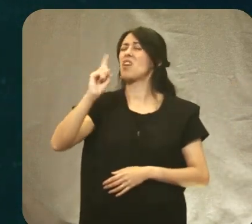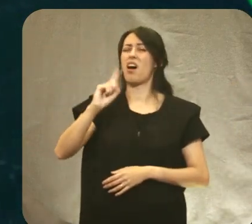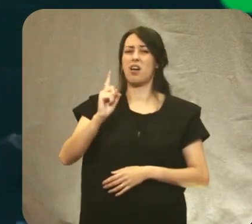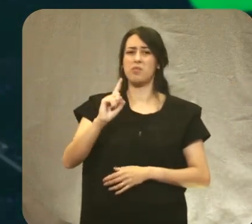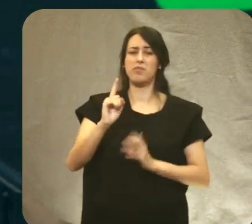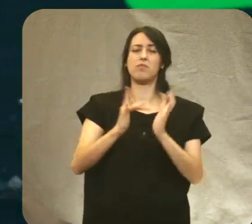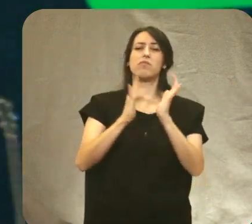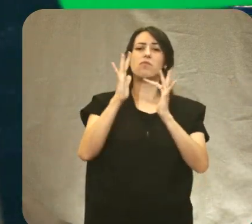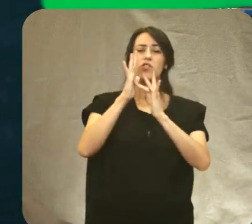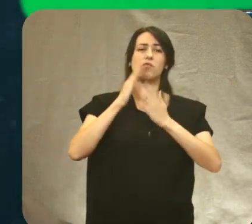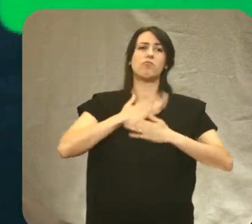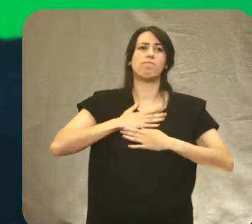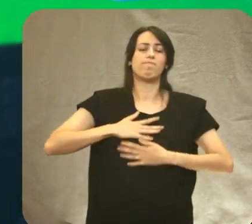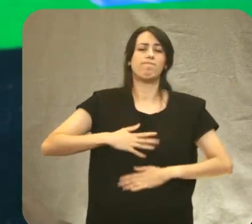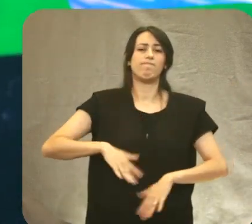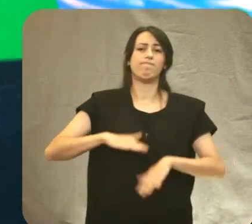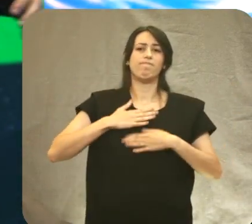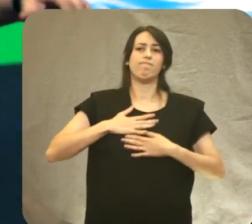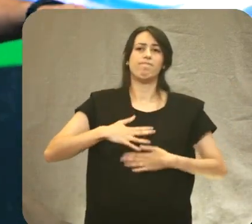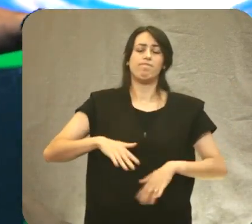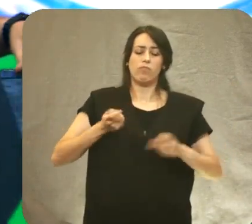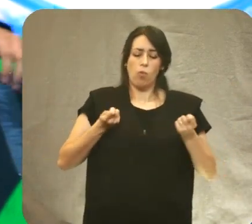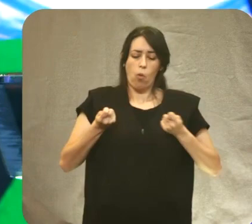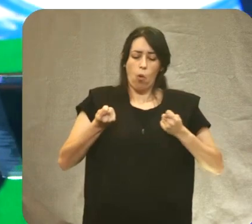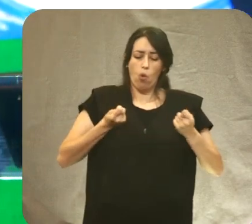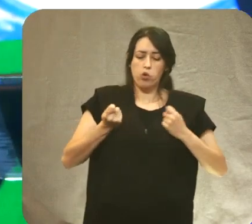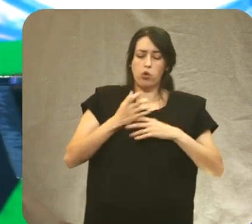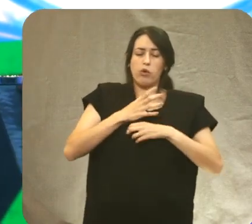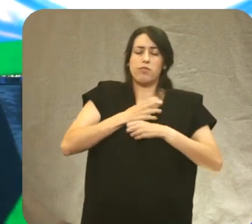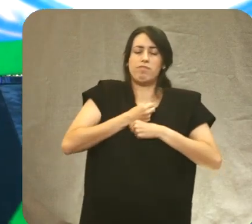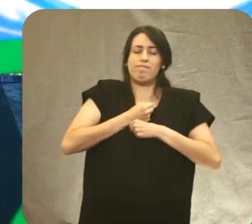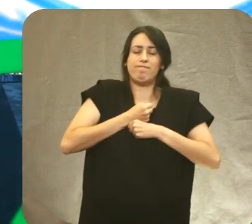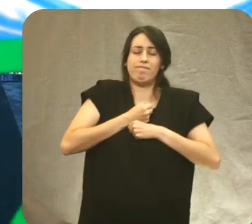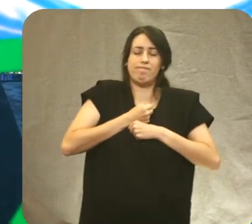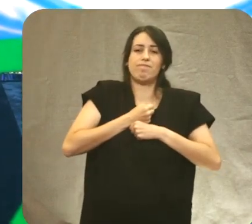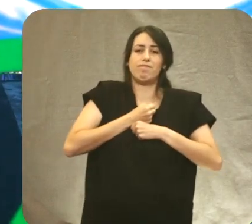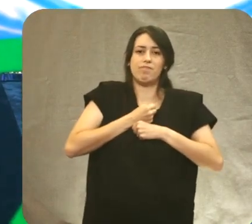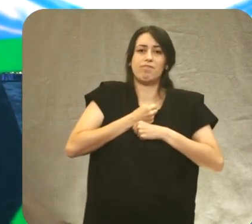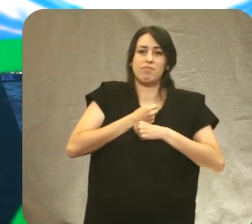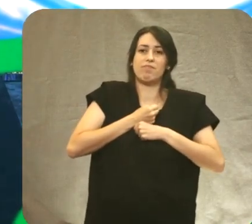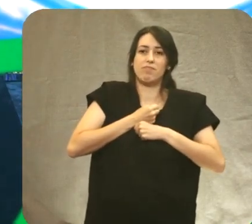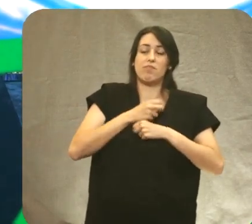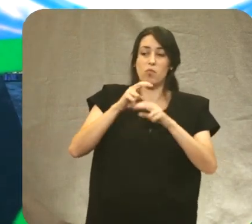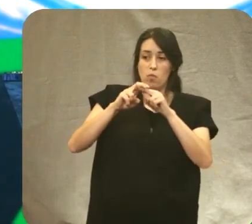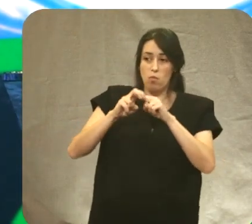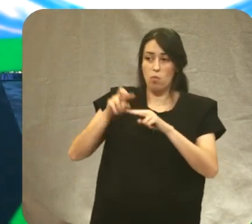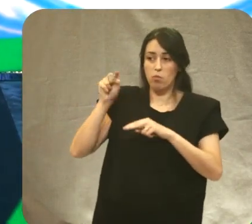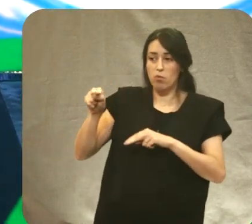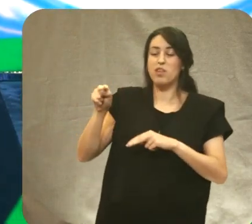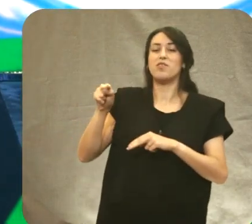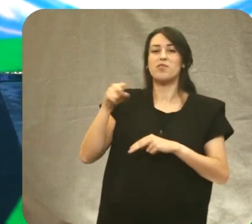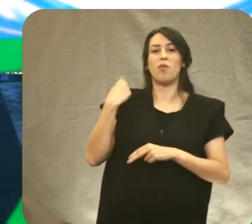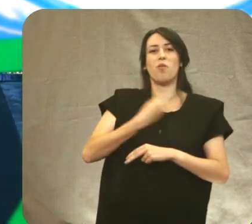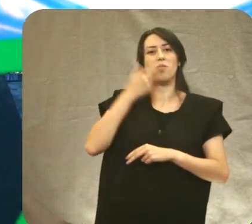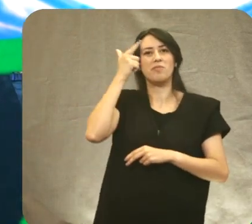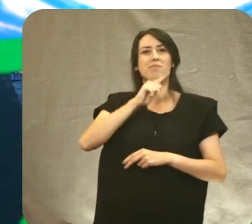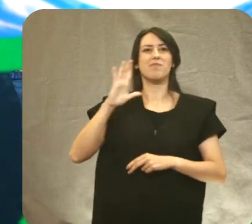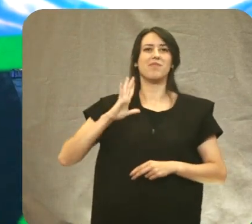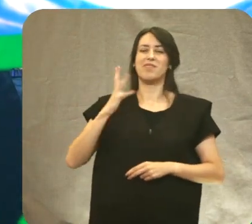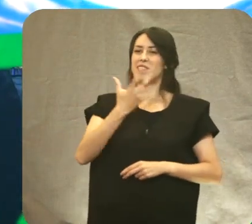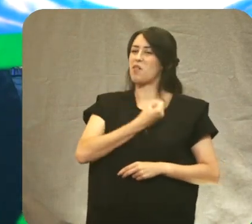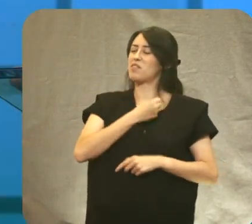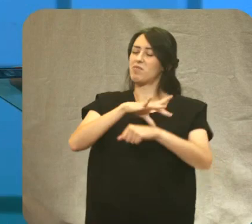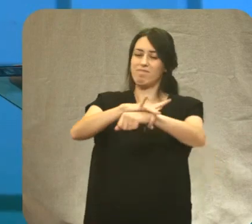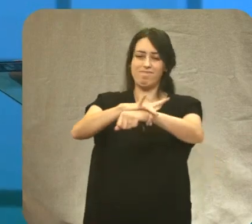por causa do autocontrole de Jesus, nós temos a nossa salvação